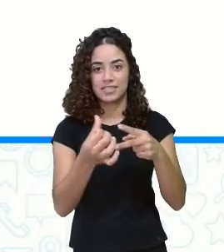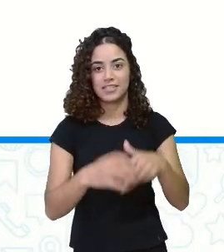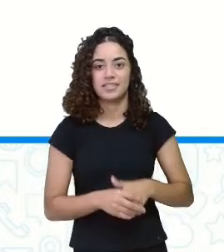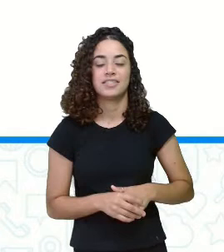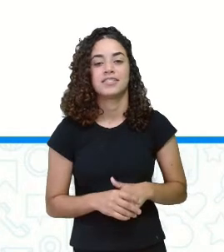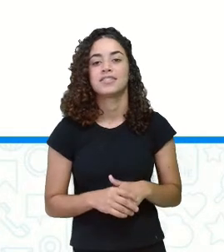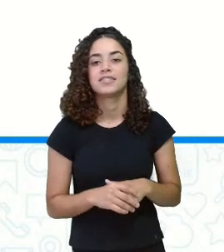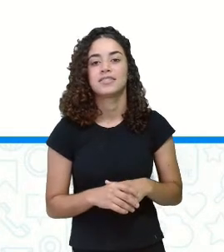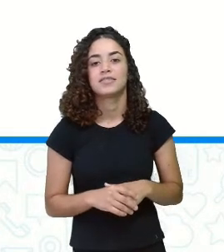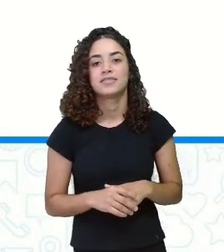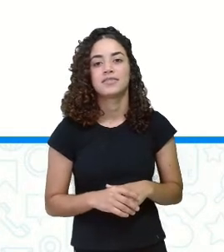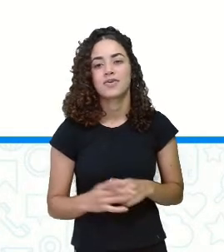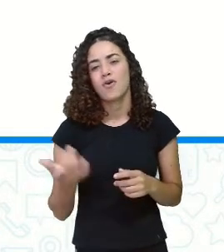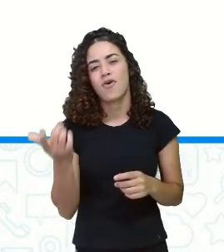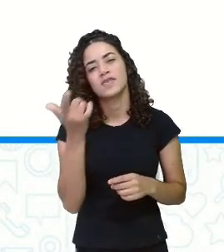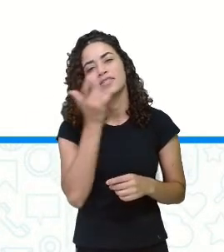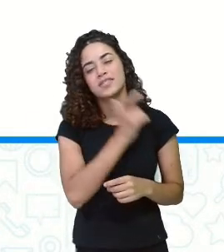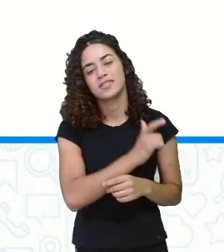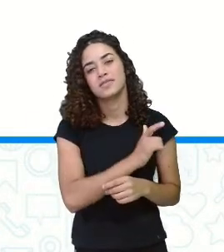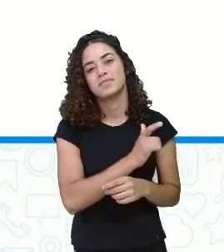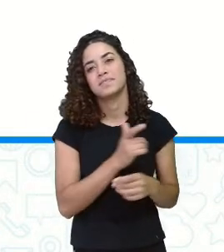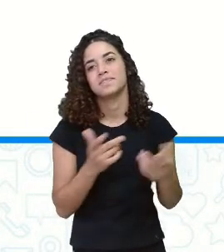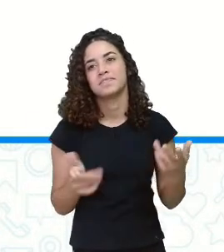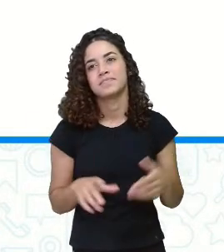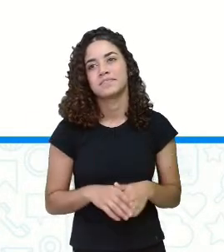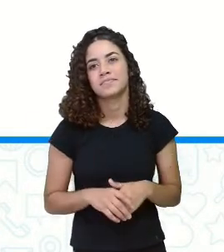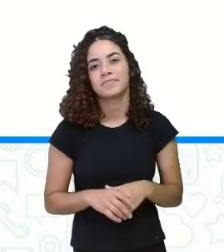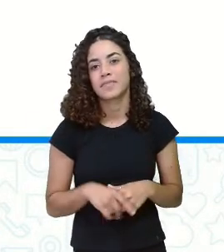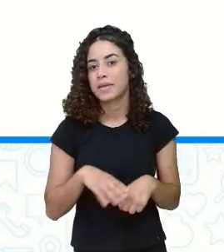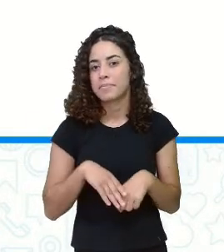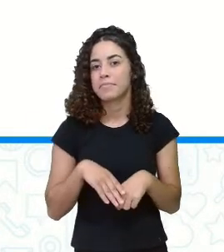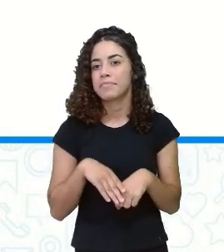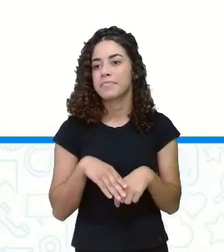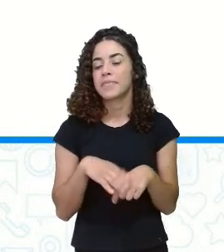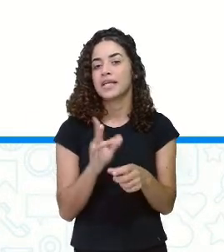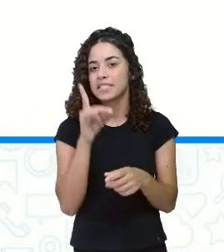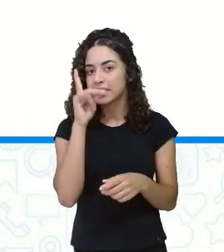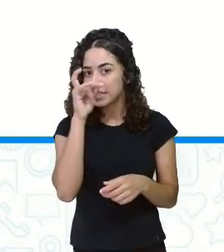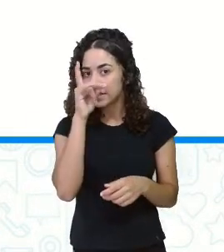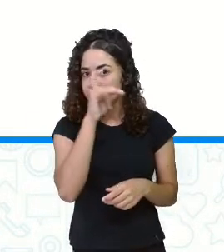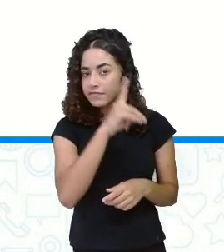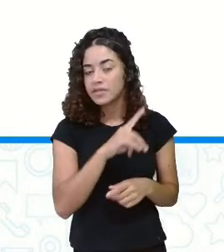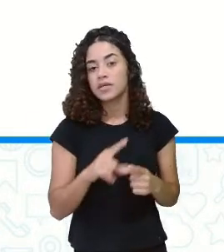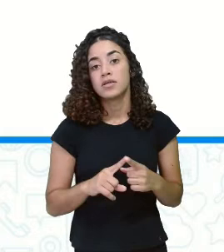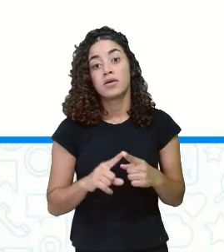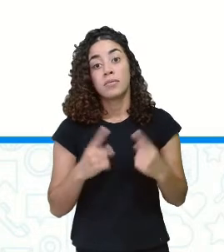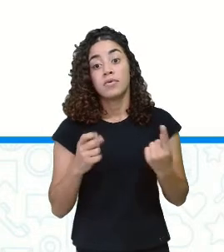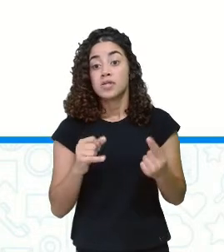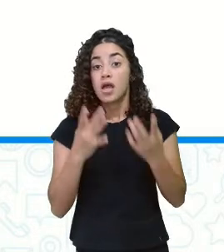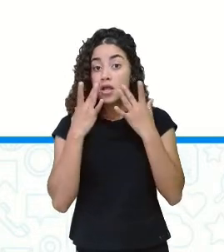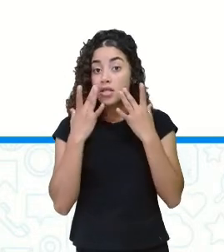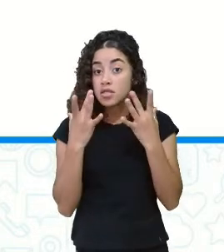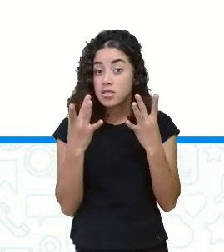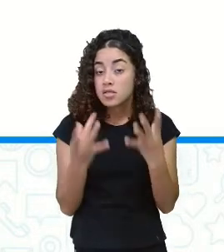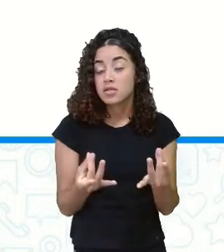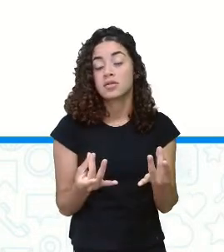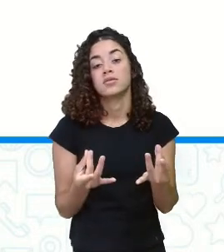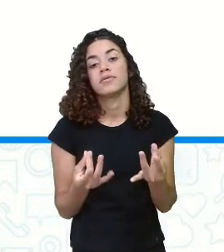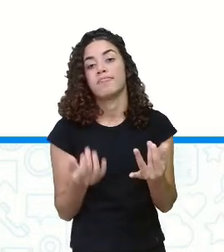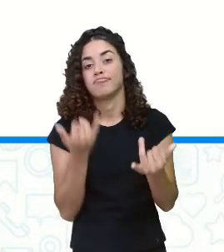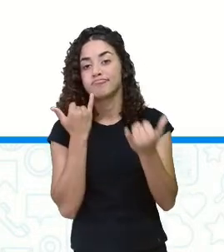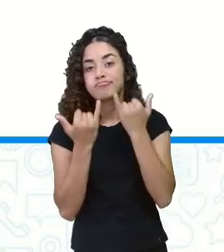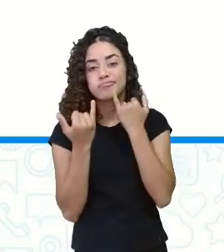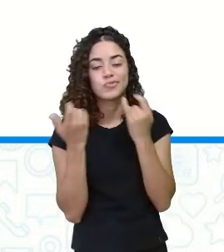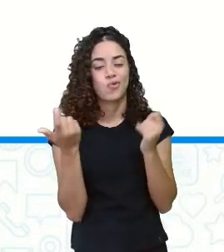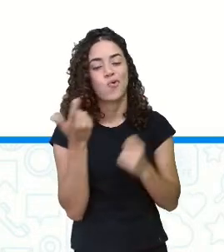6. Conseguiram fazer esse daí que é mais trabalhoso, mas se vocês ficarem bem atentos às